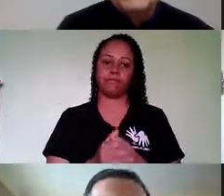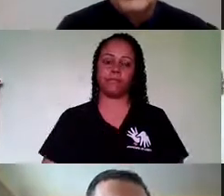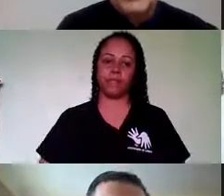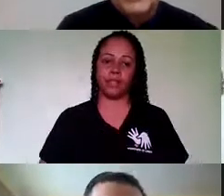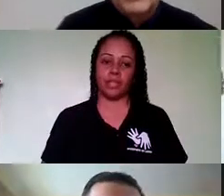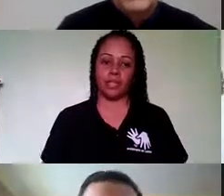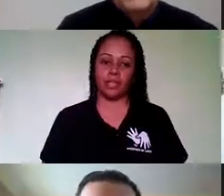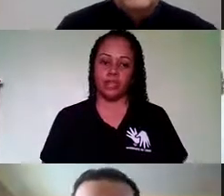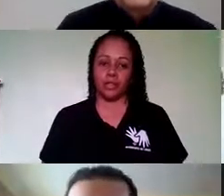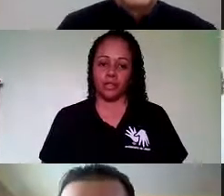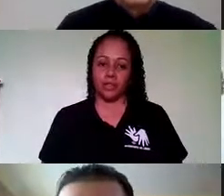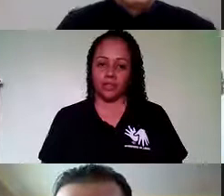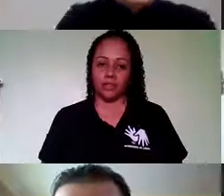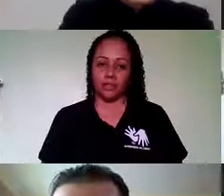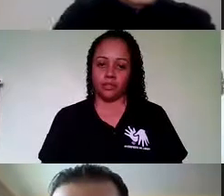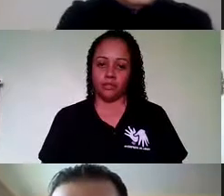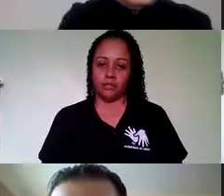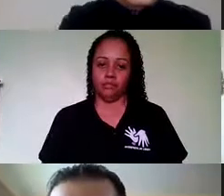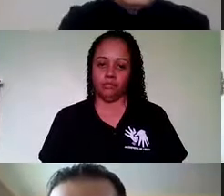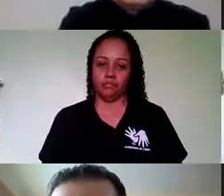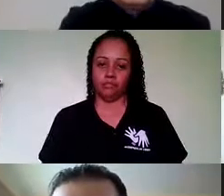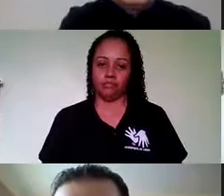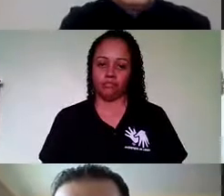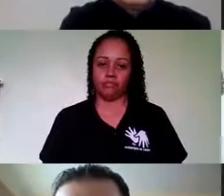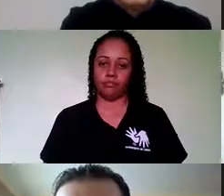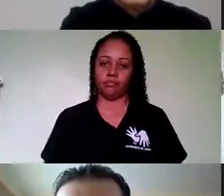Cal, está contigo. Não, Clemente, Marinalva, assim,